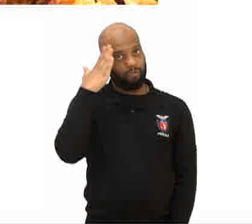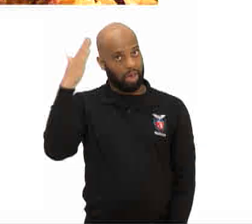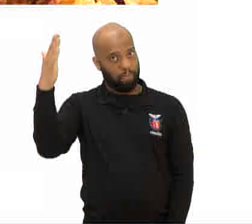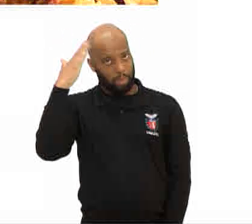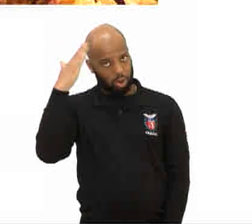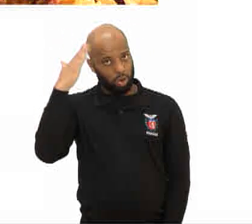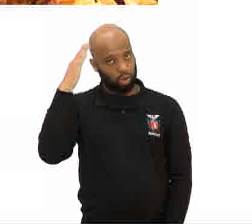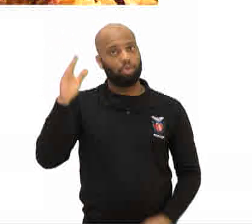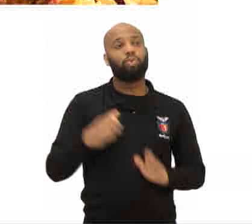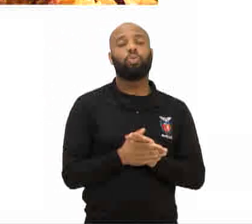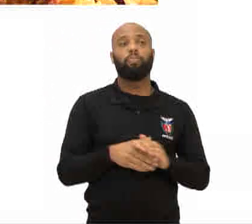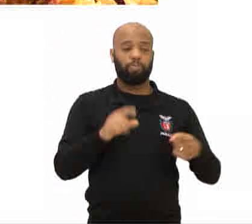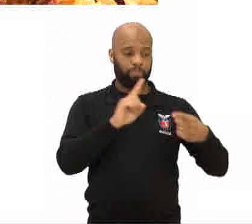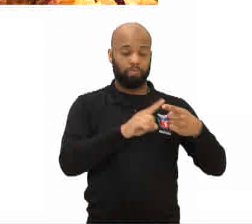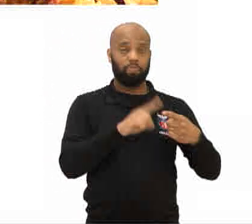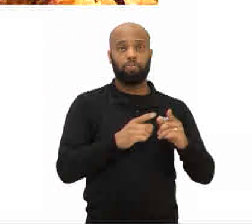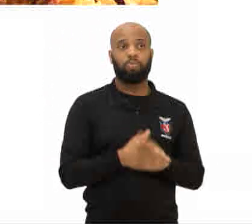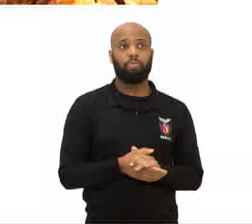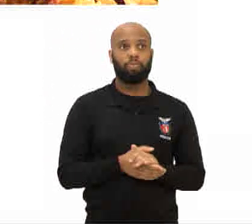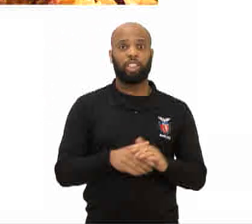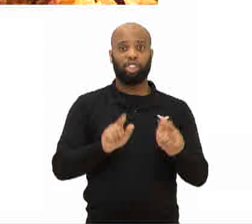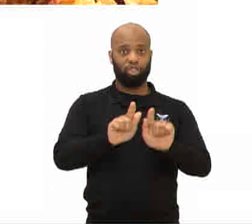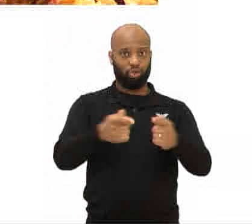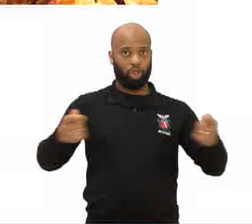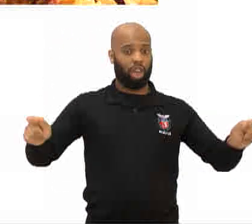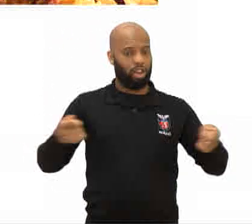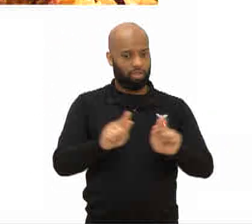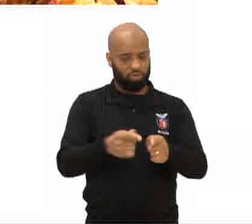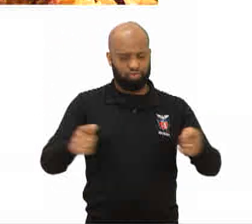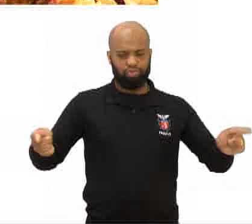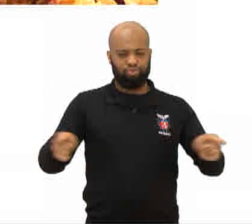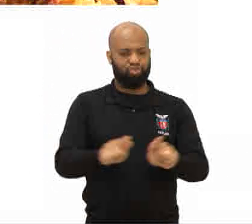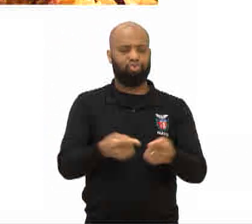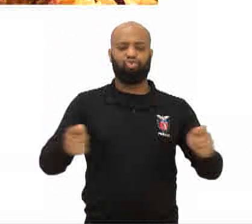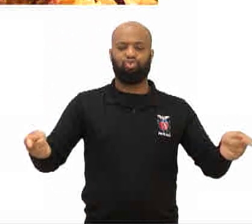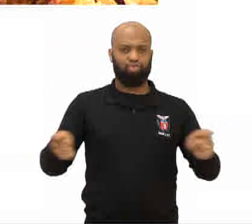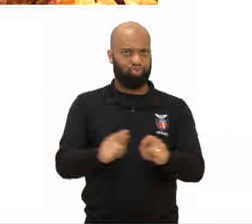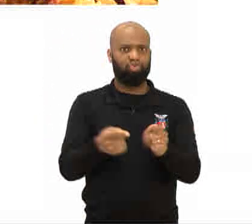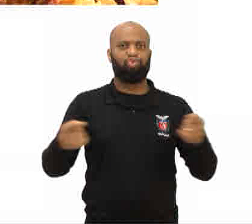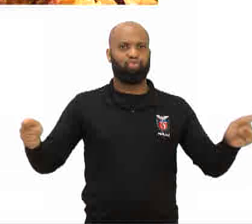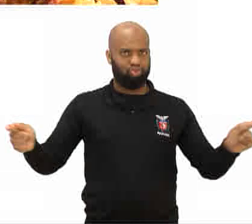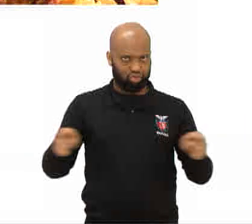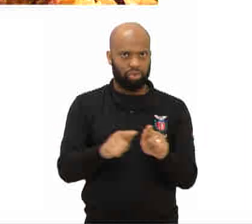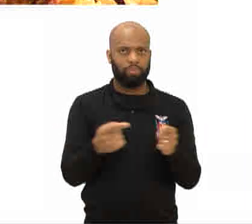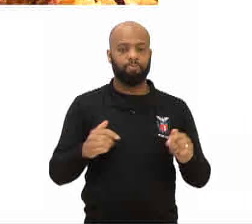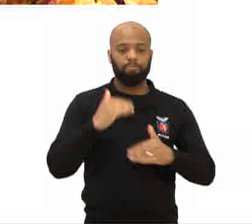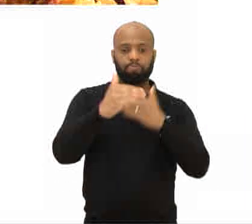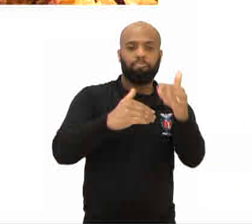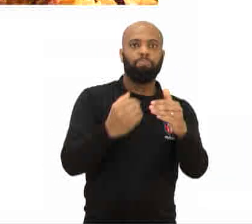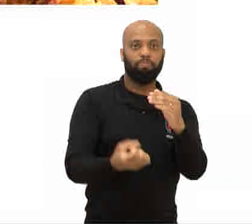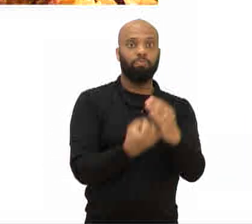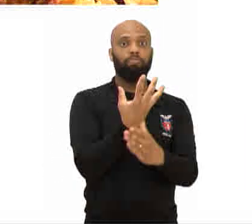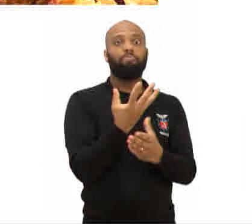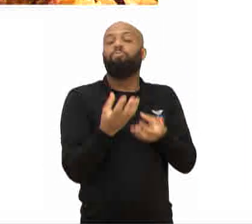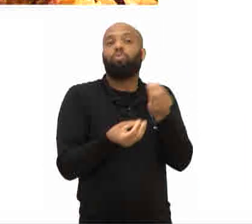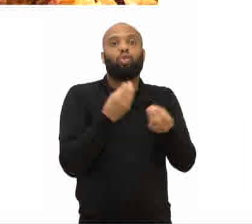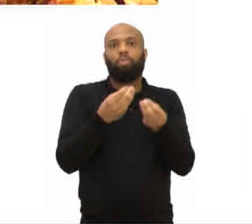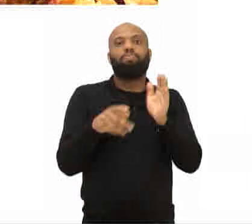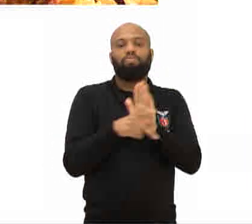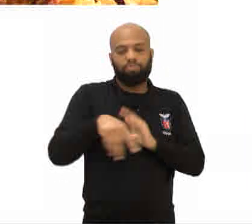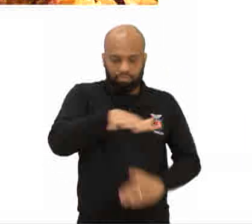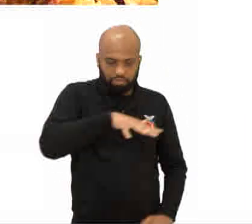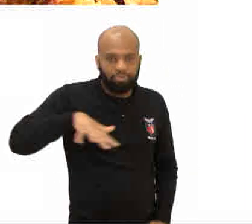bem característicos. Um deles é o churrasco, né? que foi desenvolvido ali na